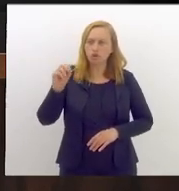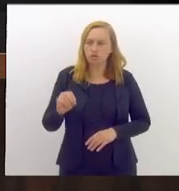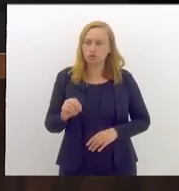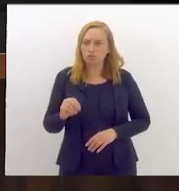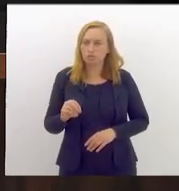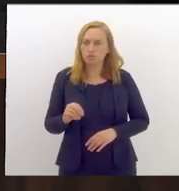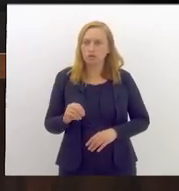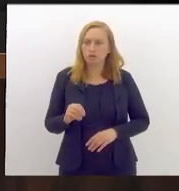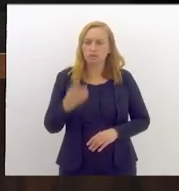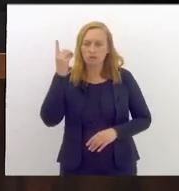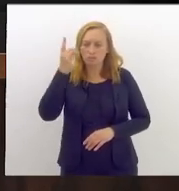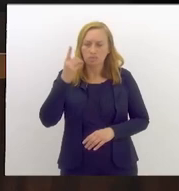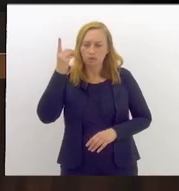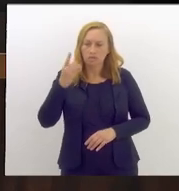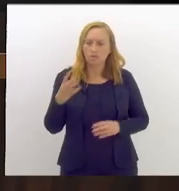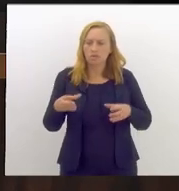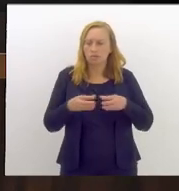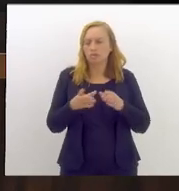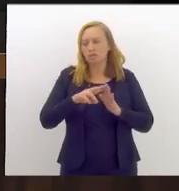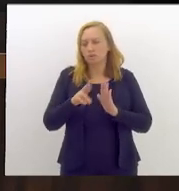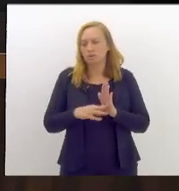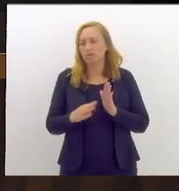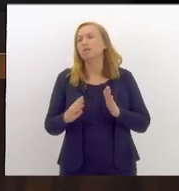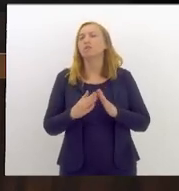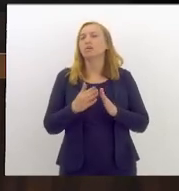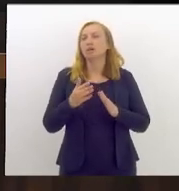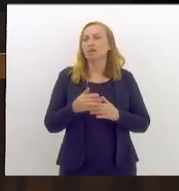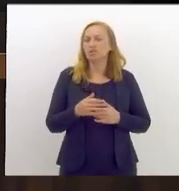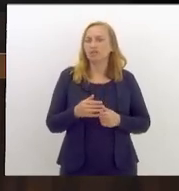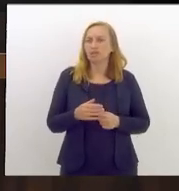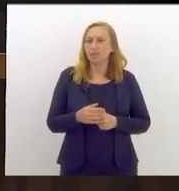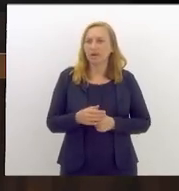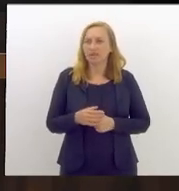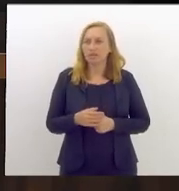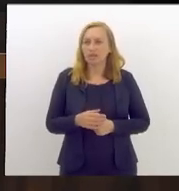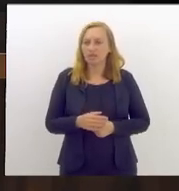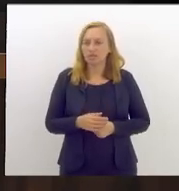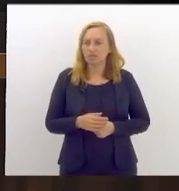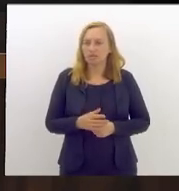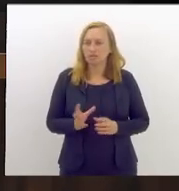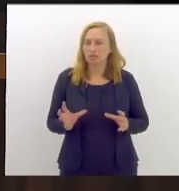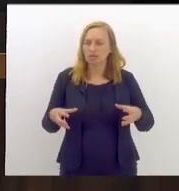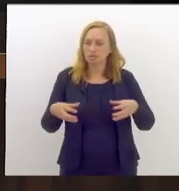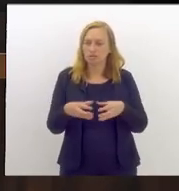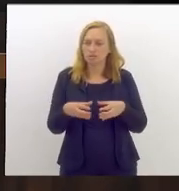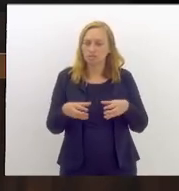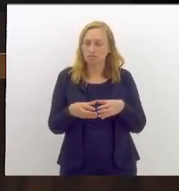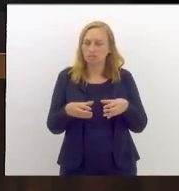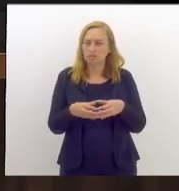Deputado parecida comissão favorável em bloco